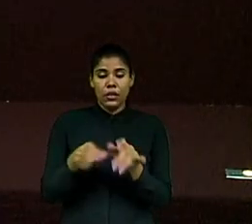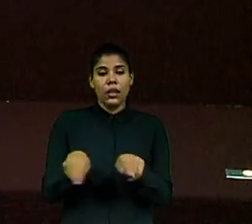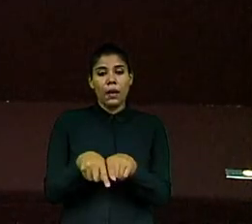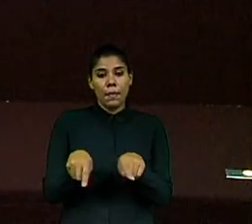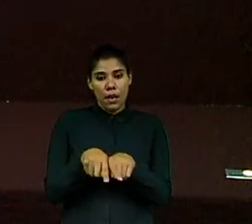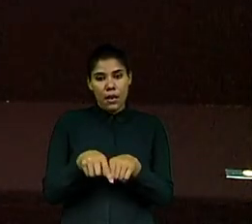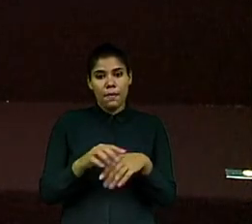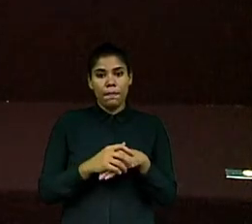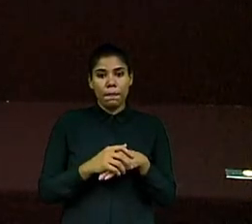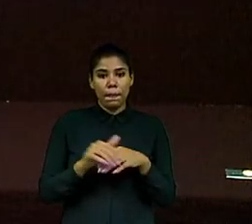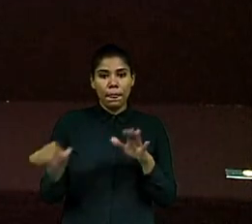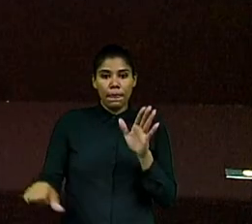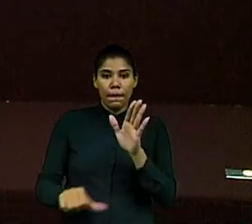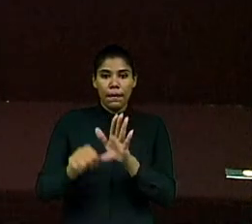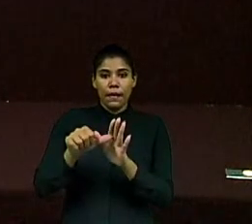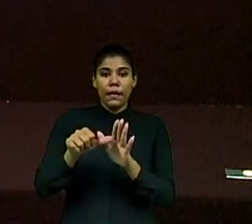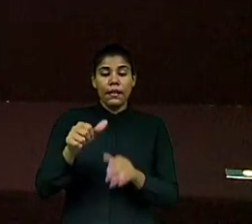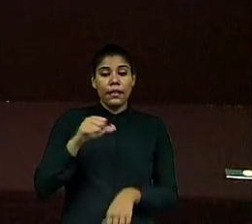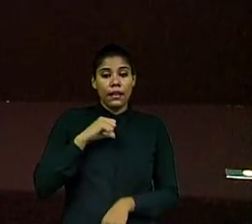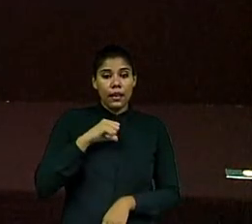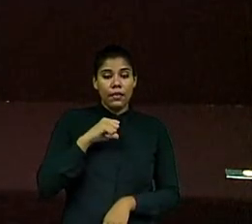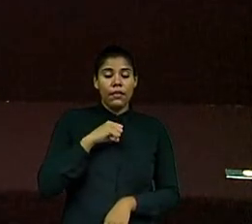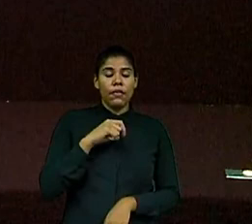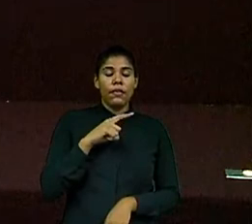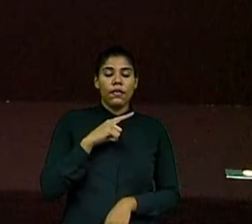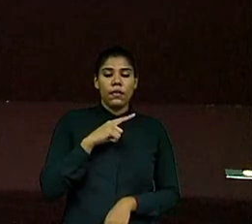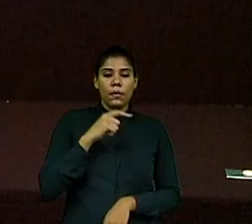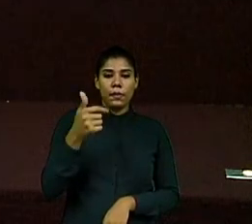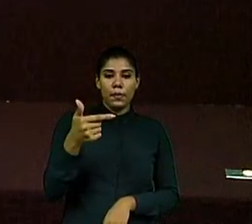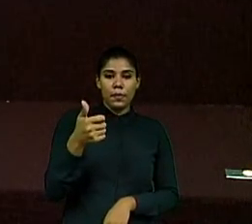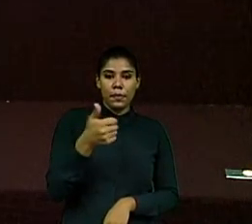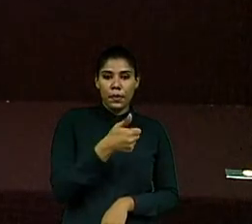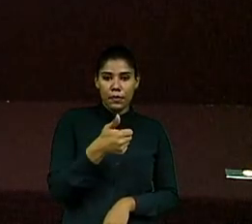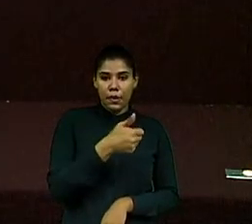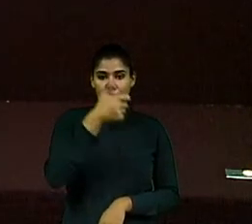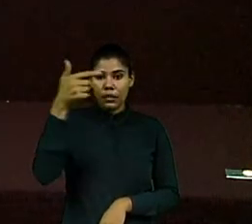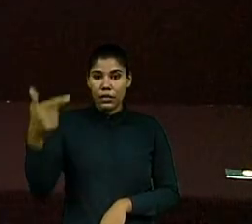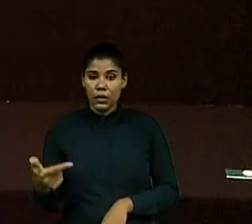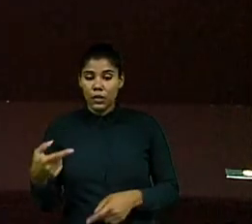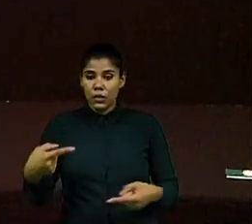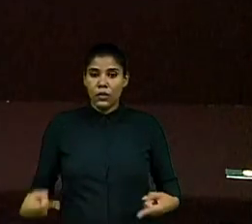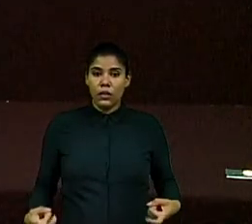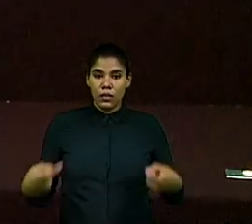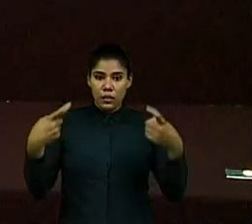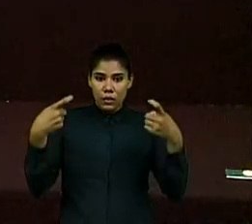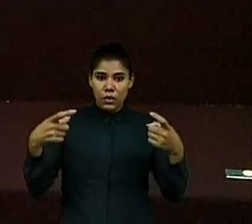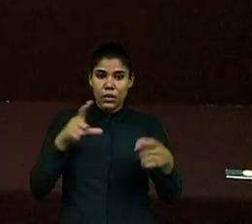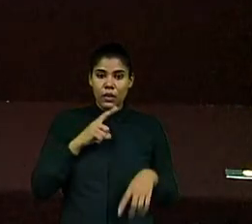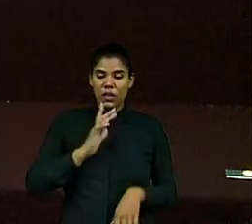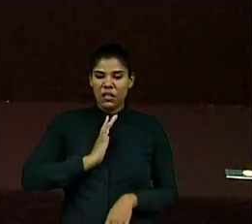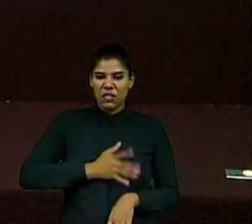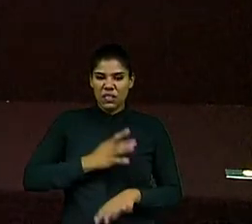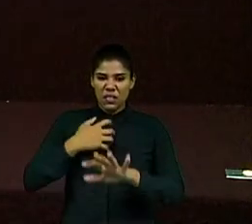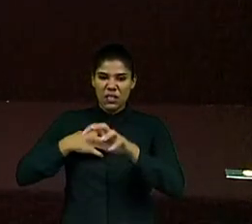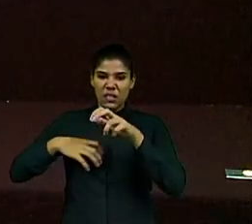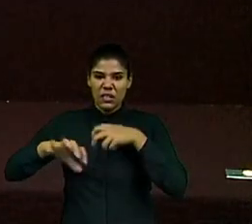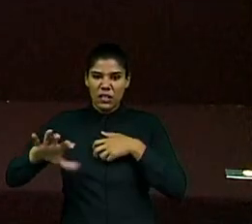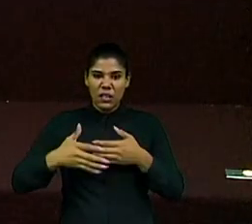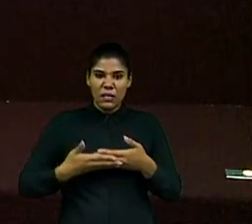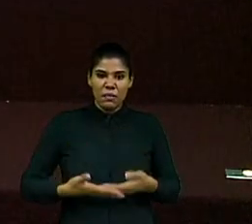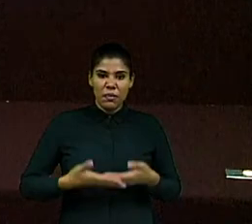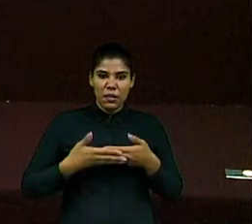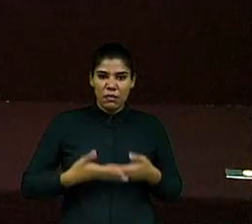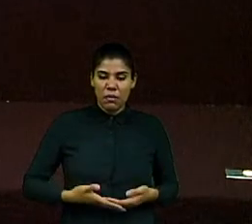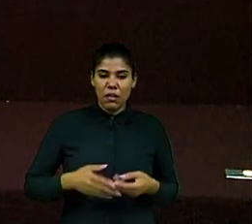Primeira e Segunda Guerra Mundial chegada do homem ao espaço transplante de coração bebê de proveta